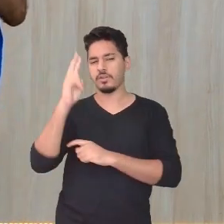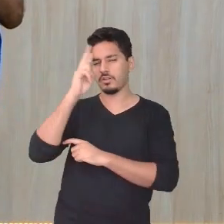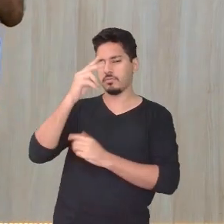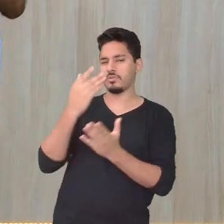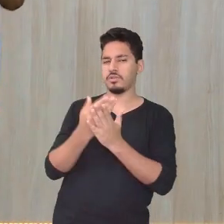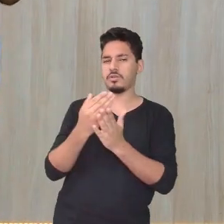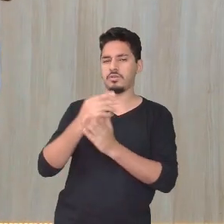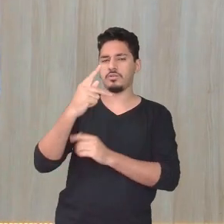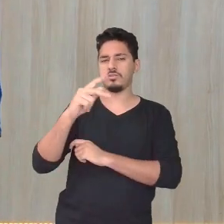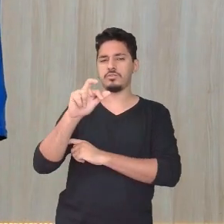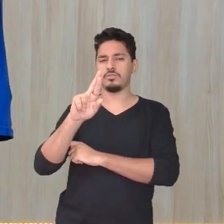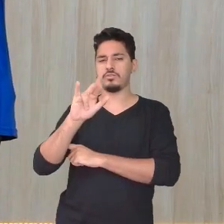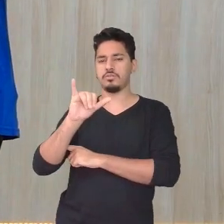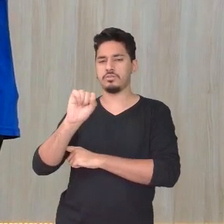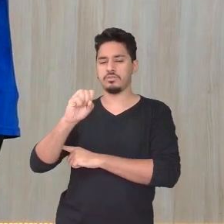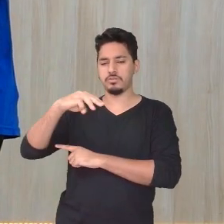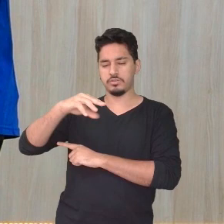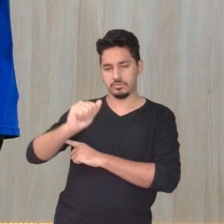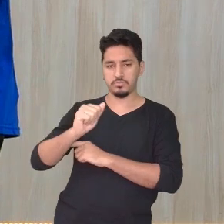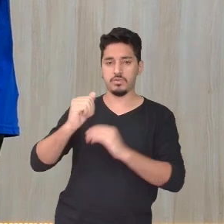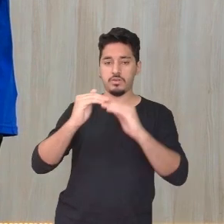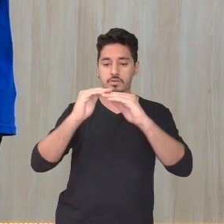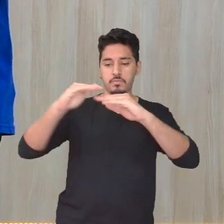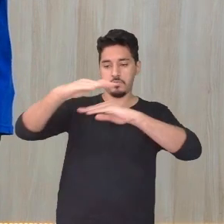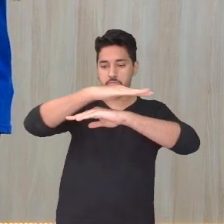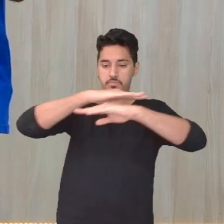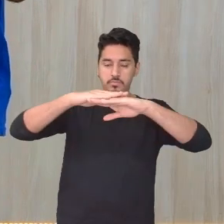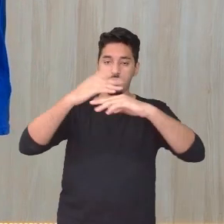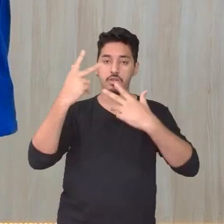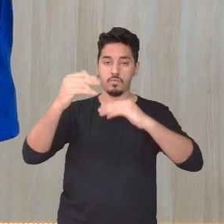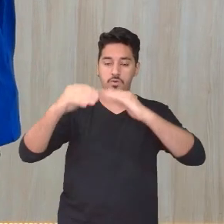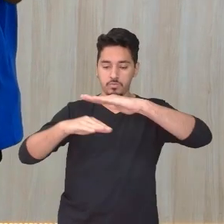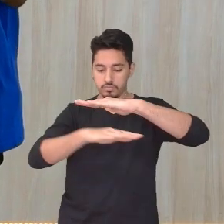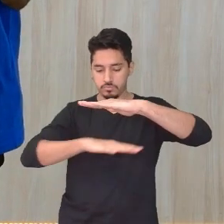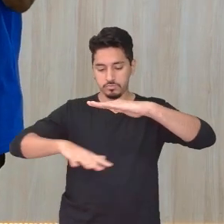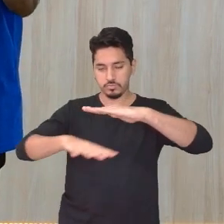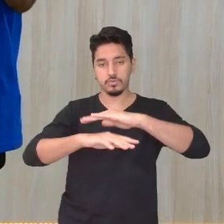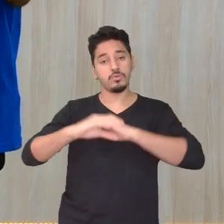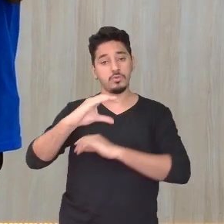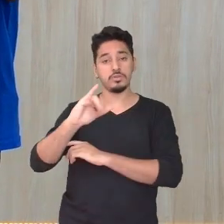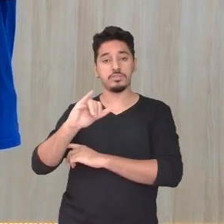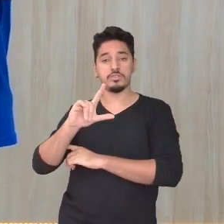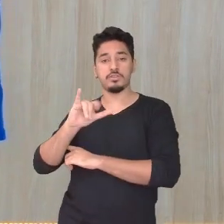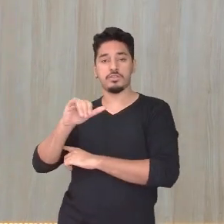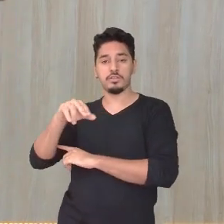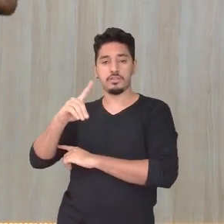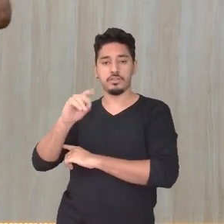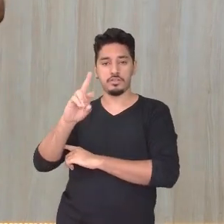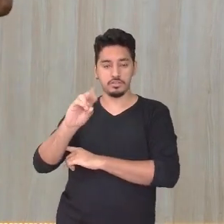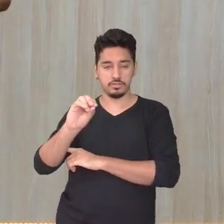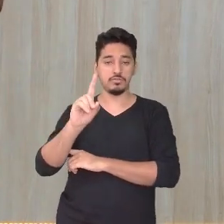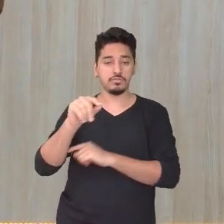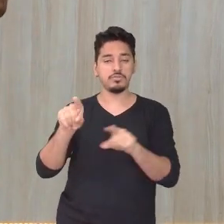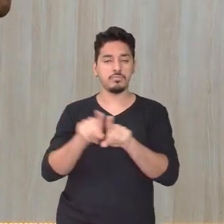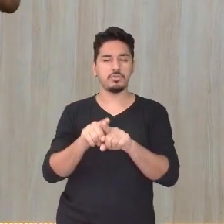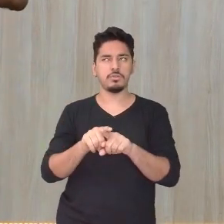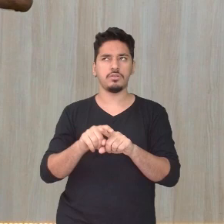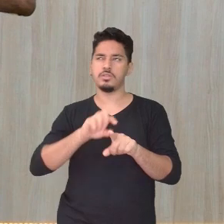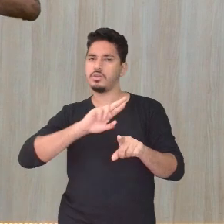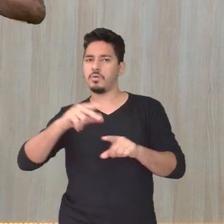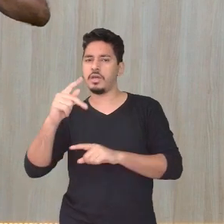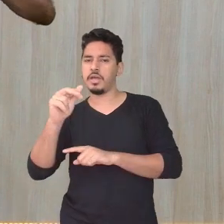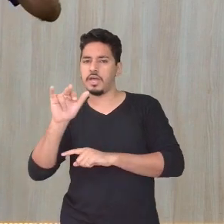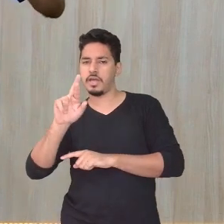eu disse a vocês que a base de cima tem que ser igual à base de baixo. O cilindro também. O cilindro só não é chamado de prisma porque ele